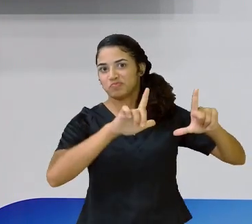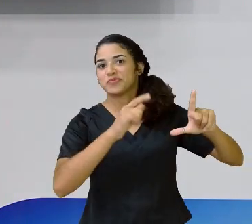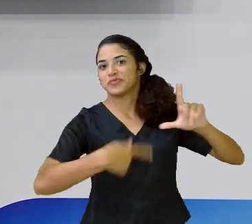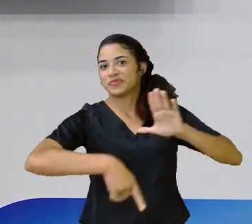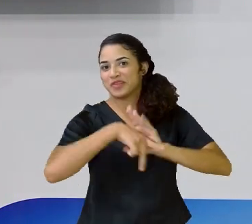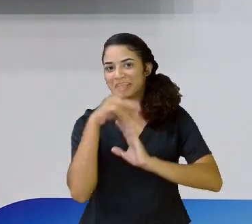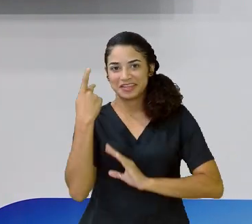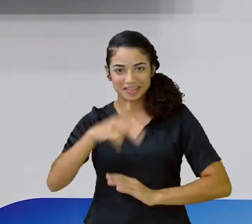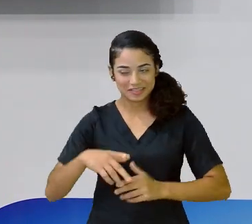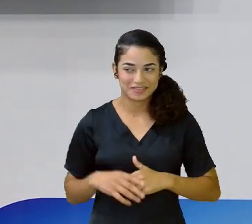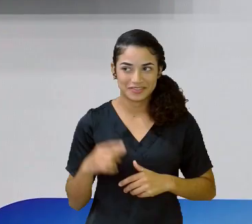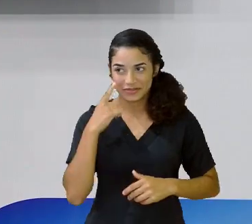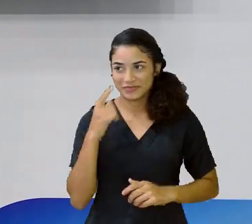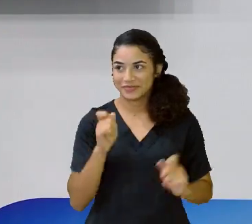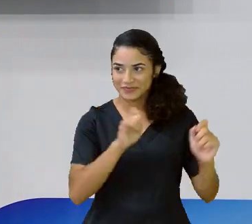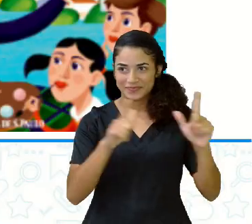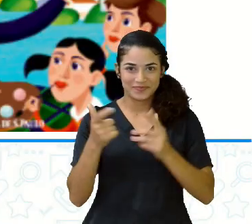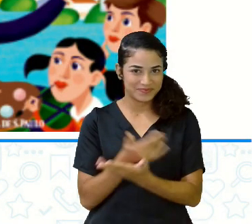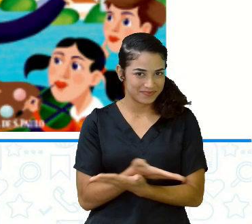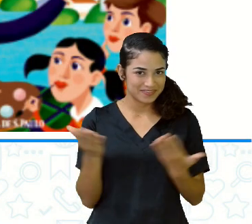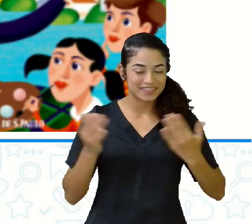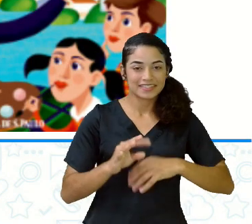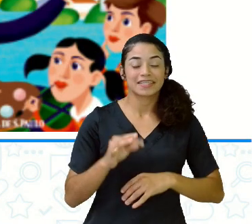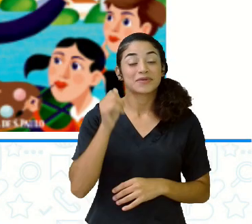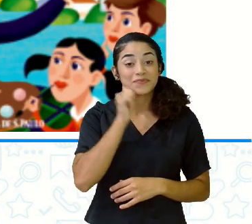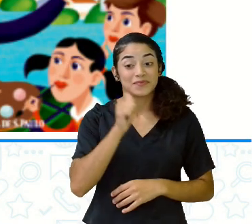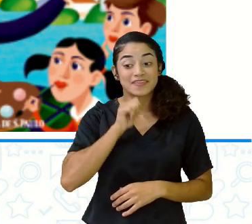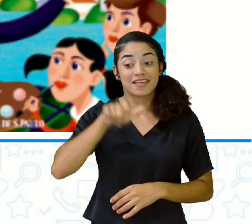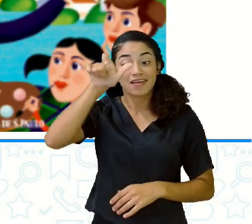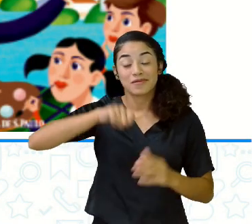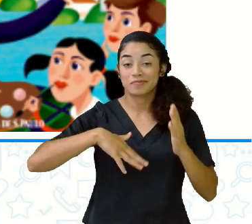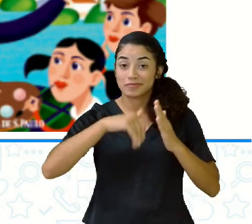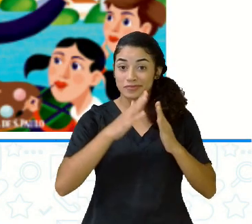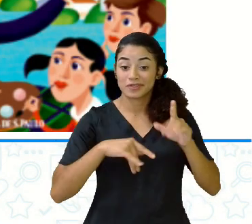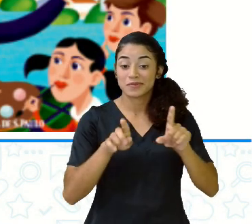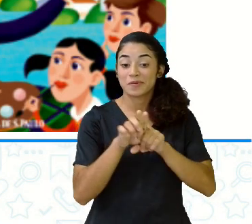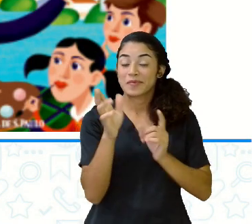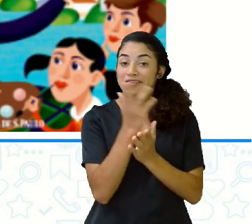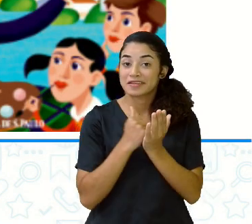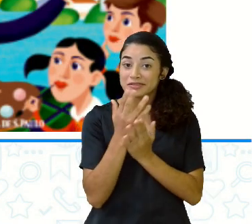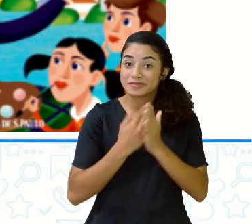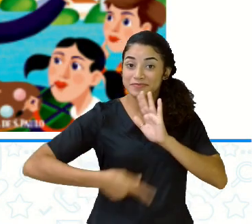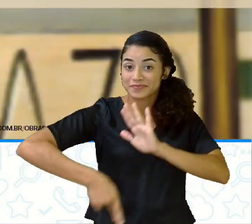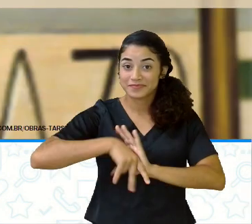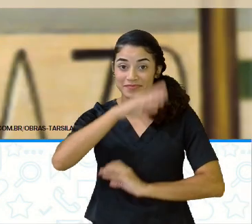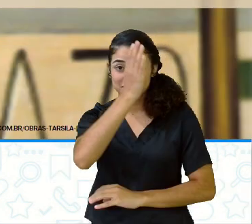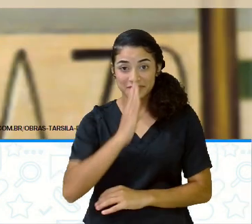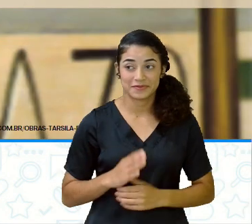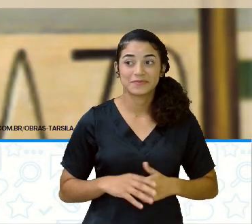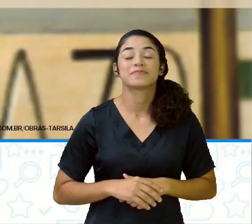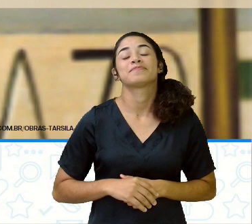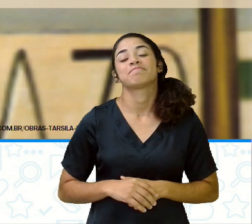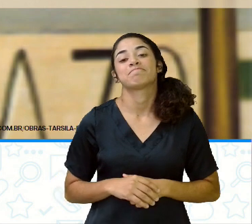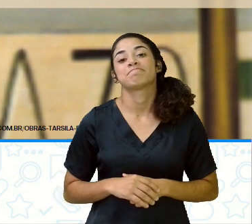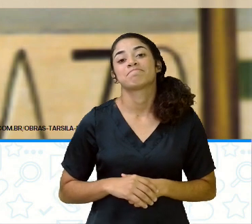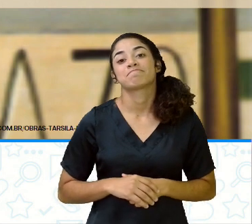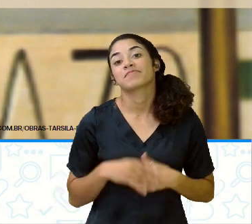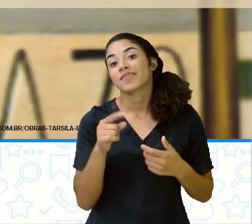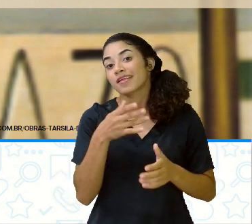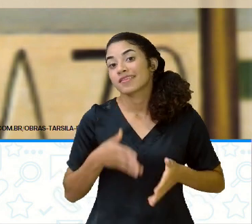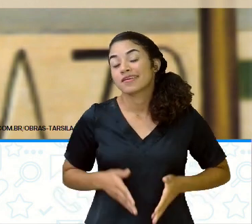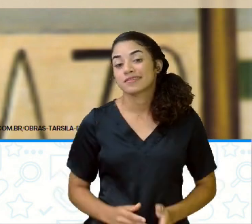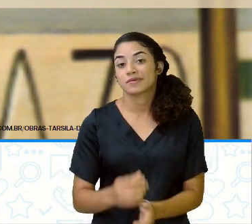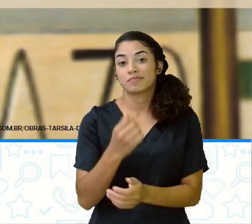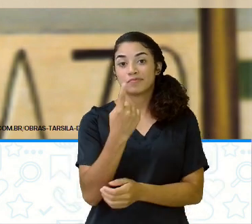Olha só alguns que eu vou mostrar. Tarsila do Amaral foi uma pintora e desenhista brasileira, tá certo? Então, ela nasceu